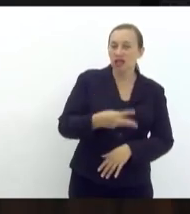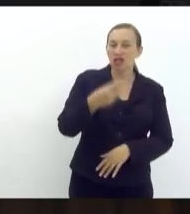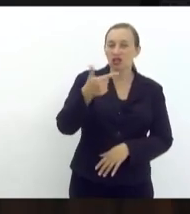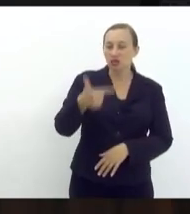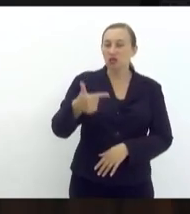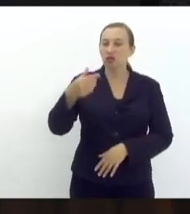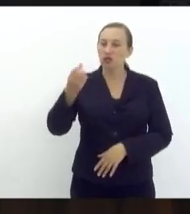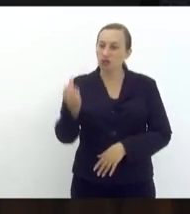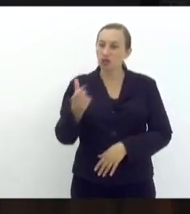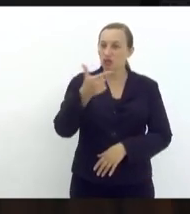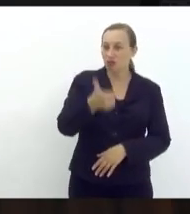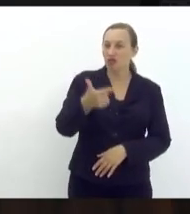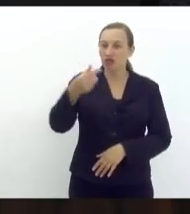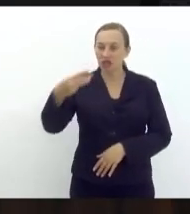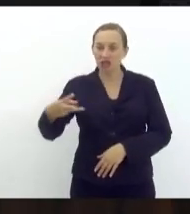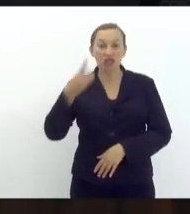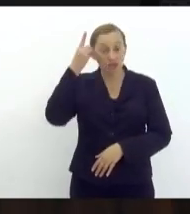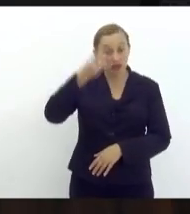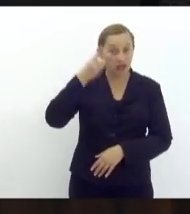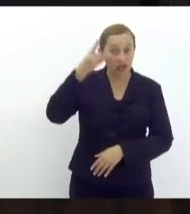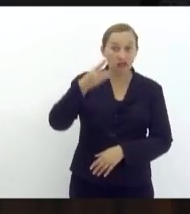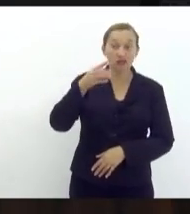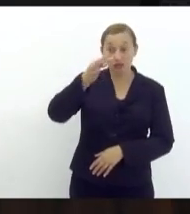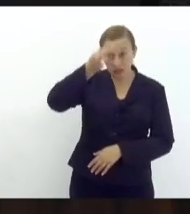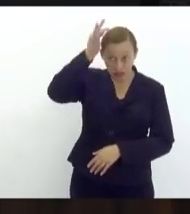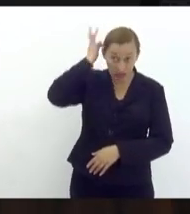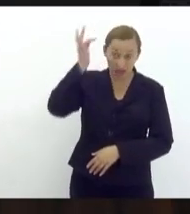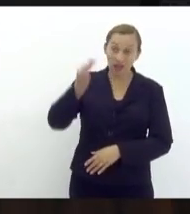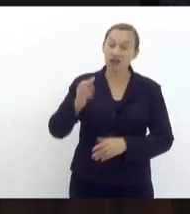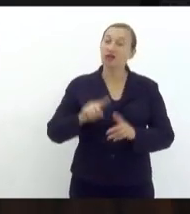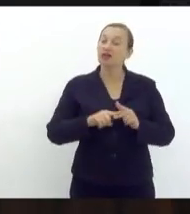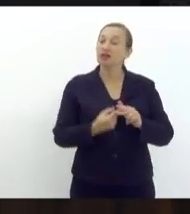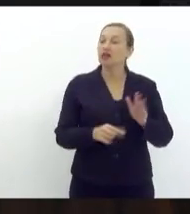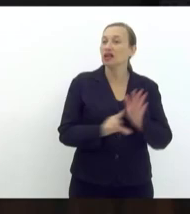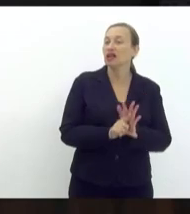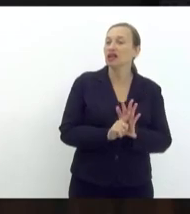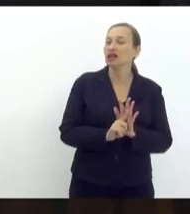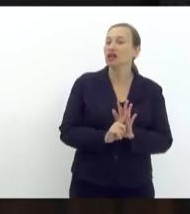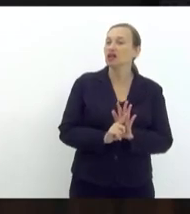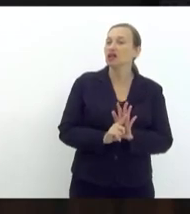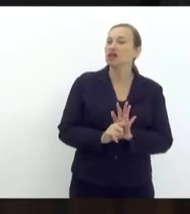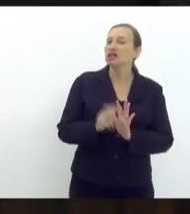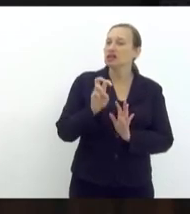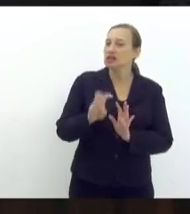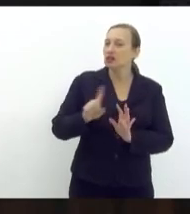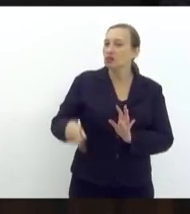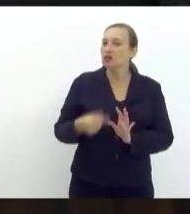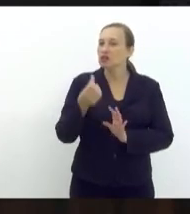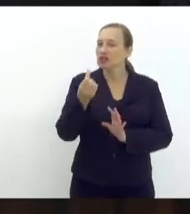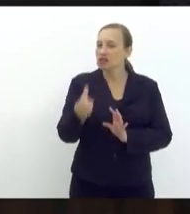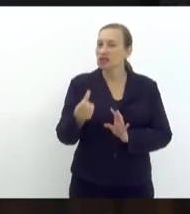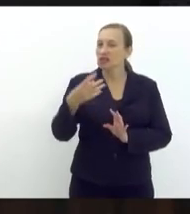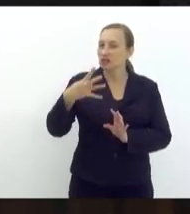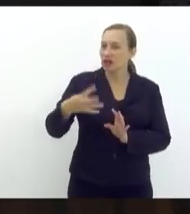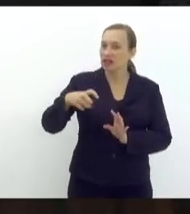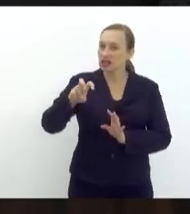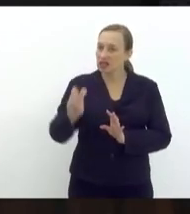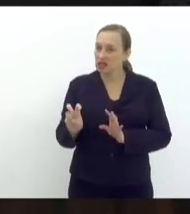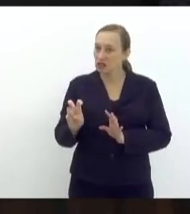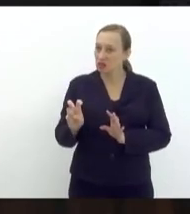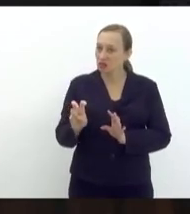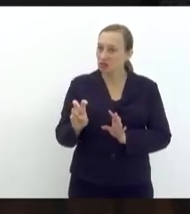2023 de altura do deputado Fred Pacheco que altera a lei número 5.645